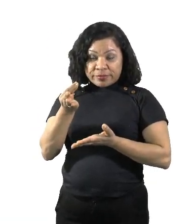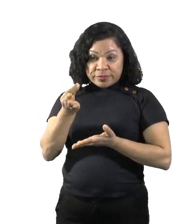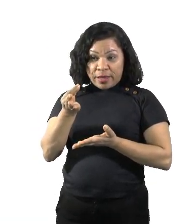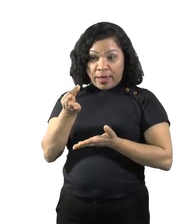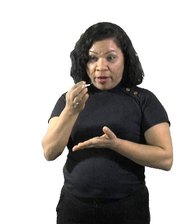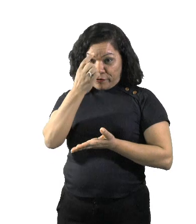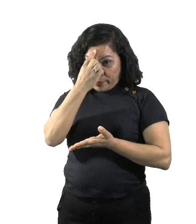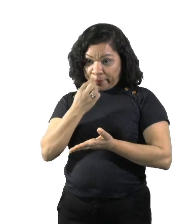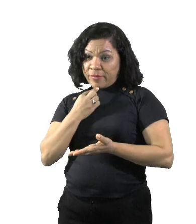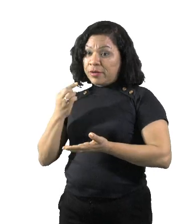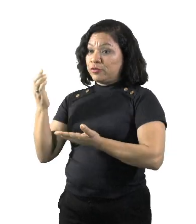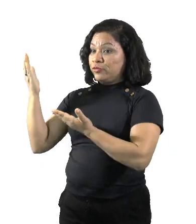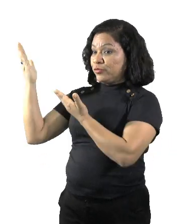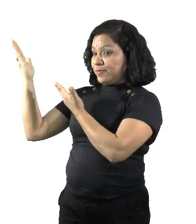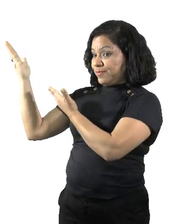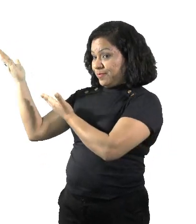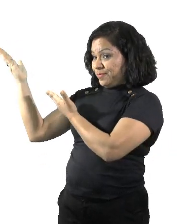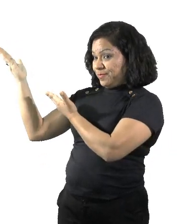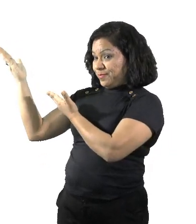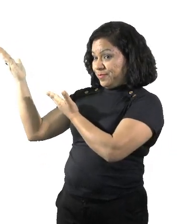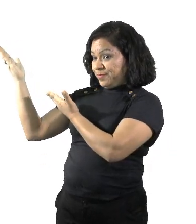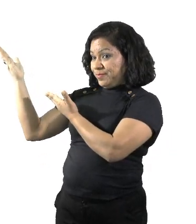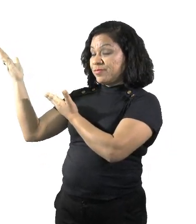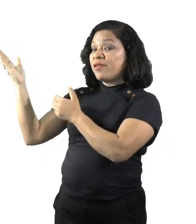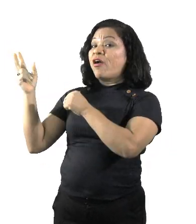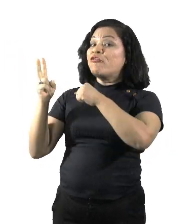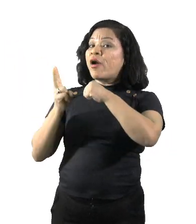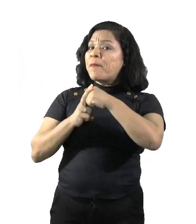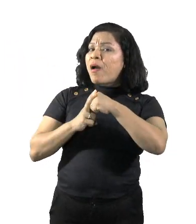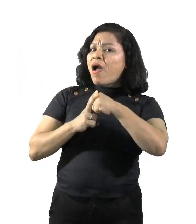imagem. Imagem verbal ou não verbal?